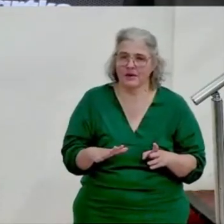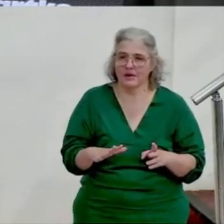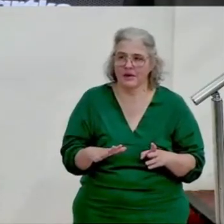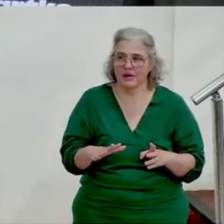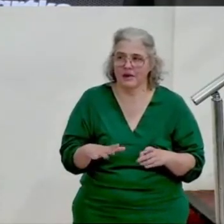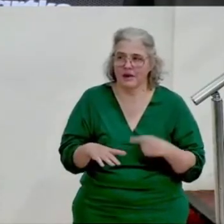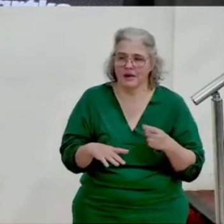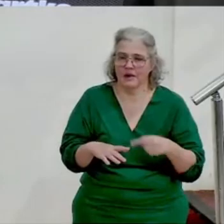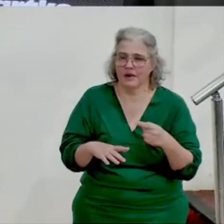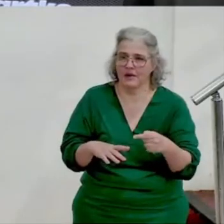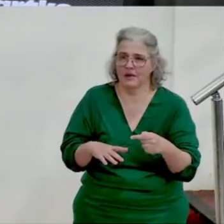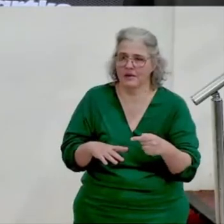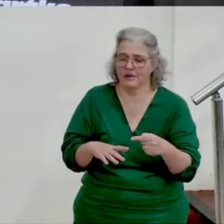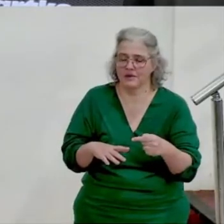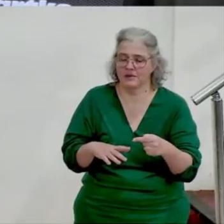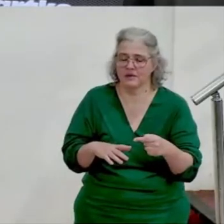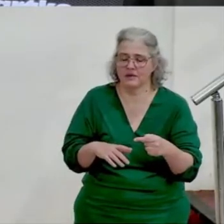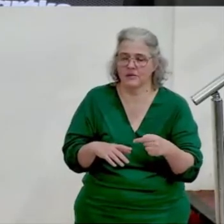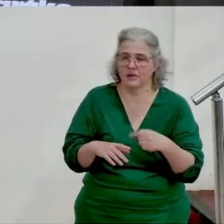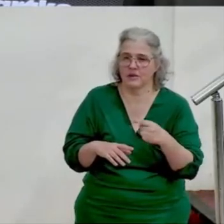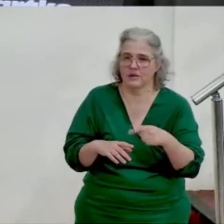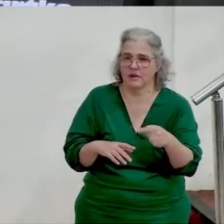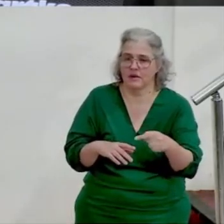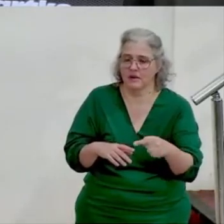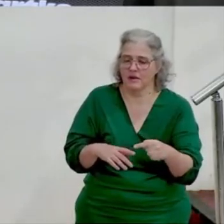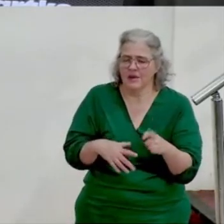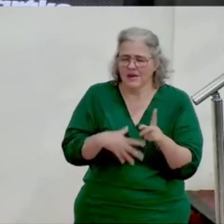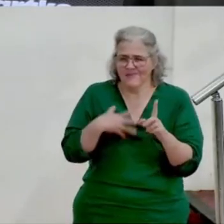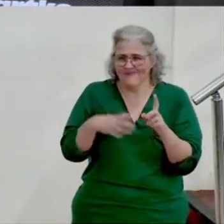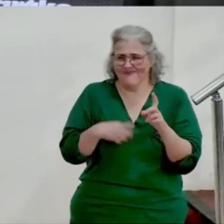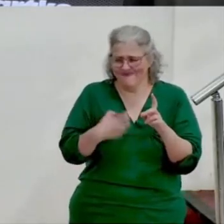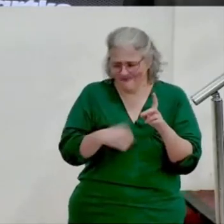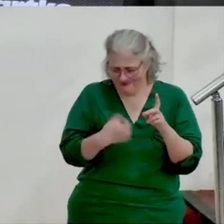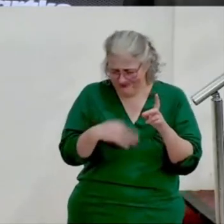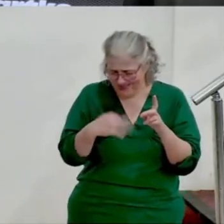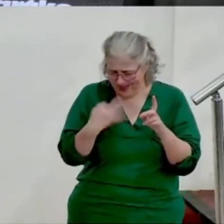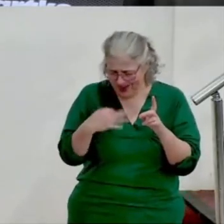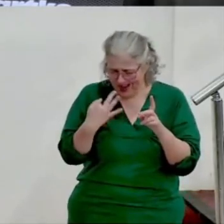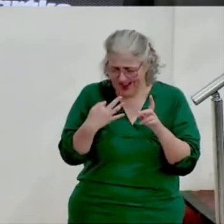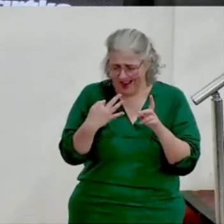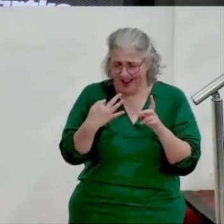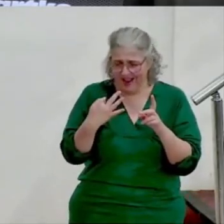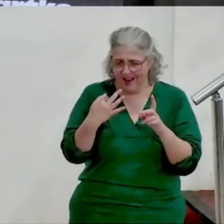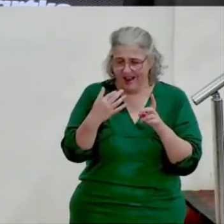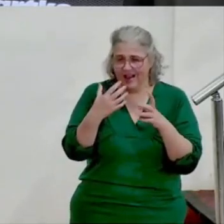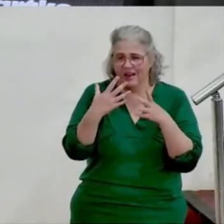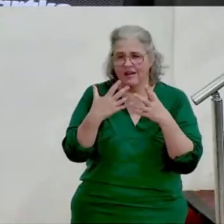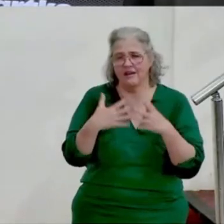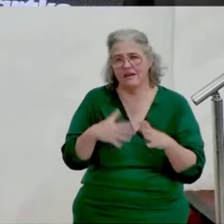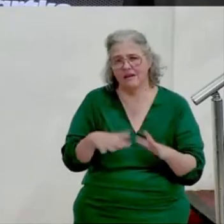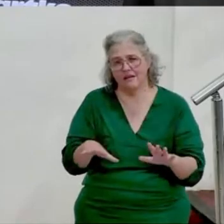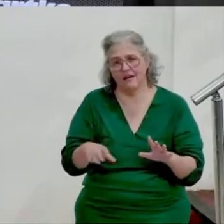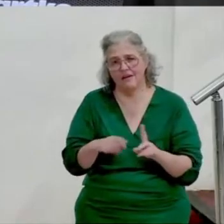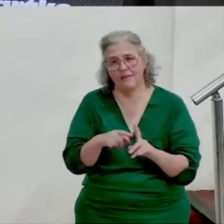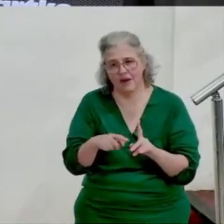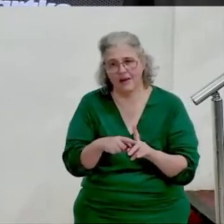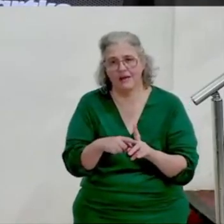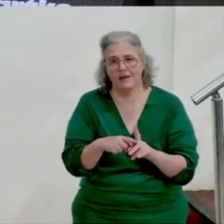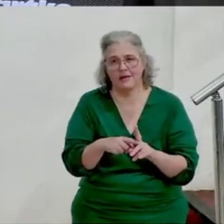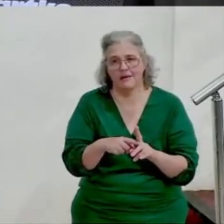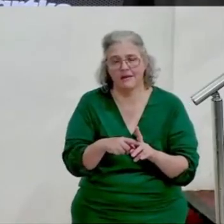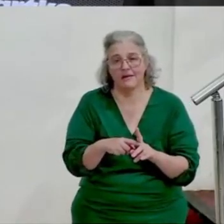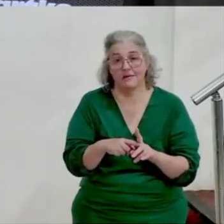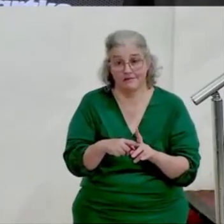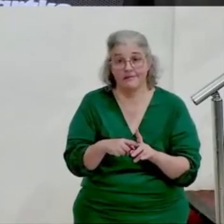mas passou. E você sabe que essas são contrações de treinamento. E você pensa, está tudo bem, são contrações